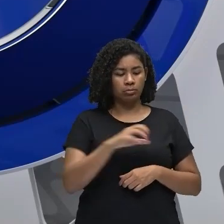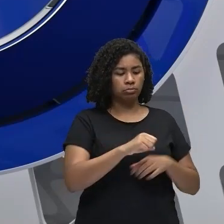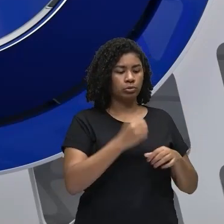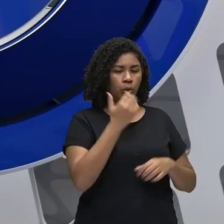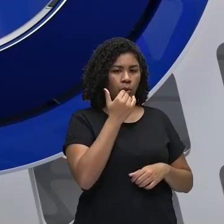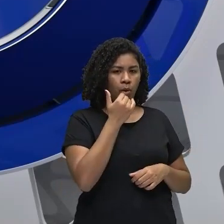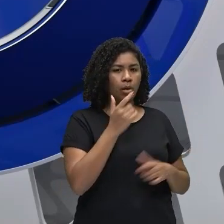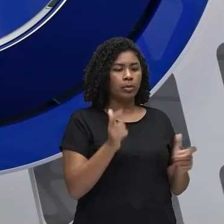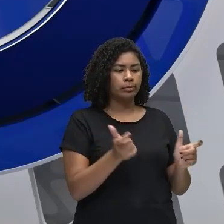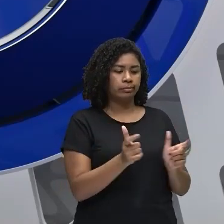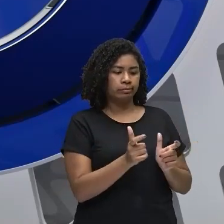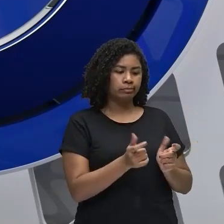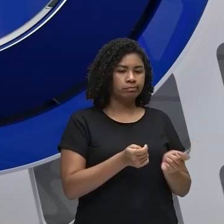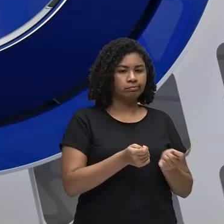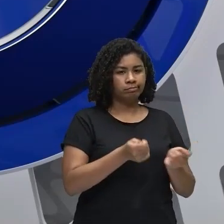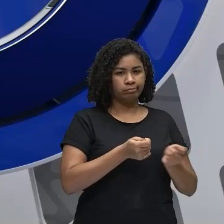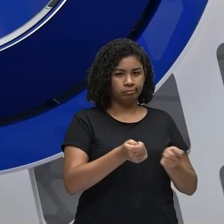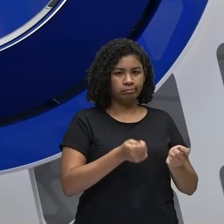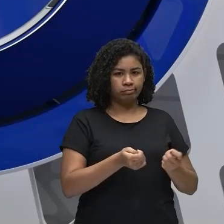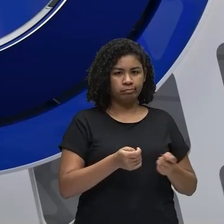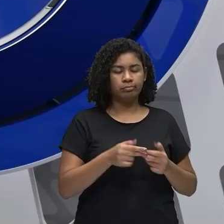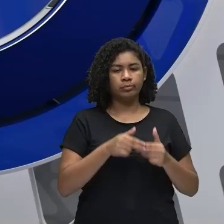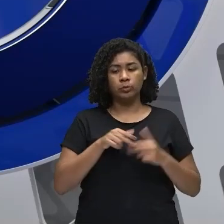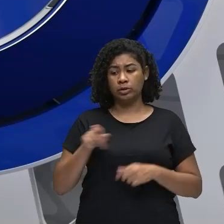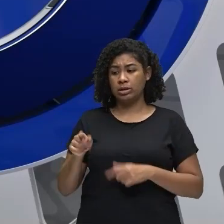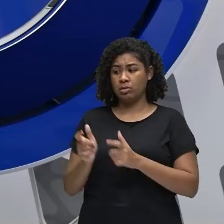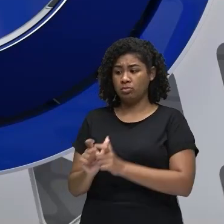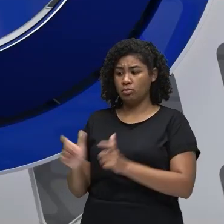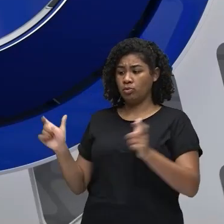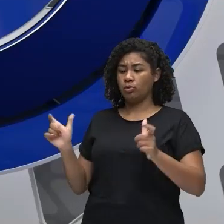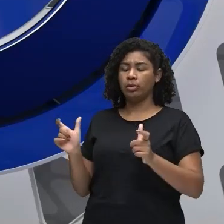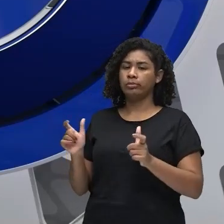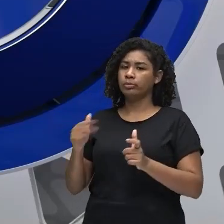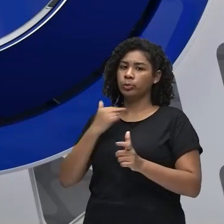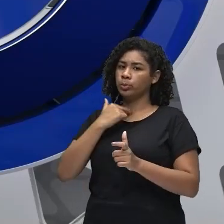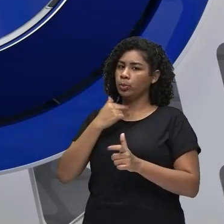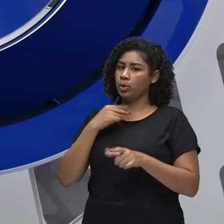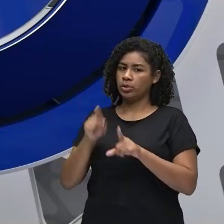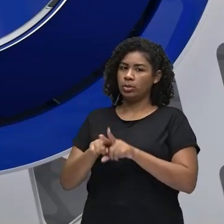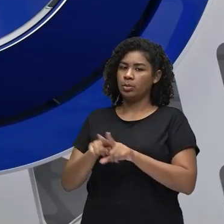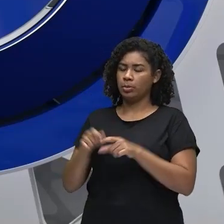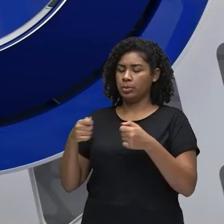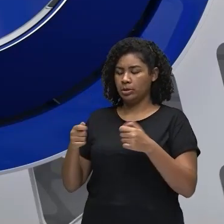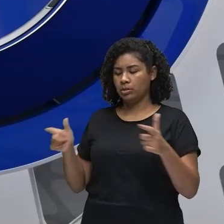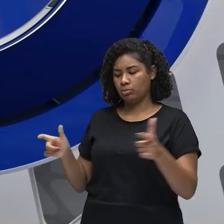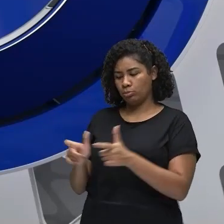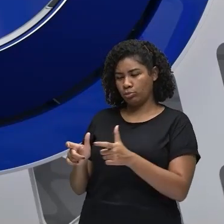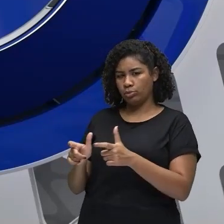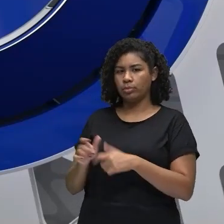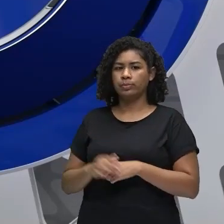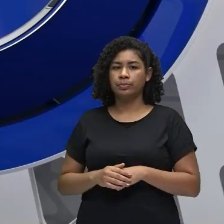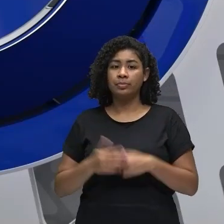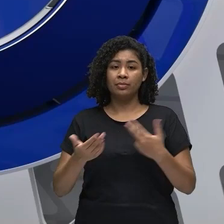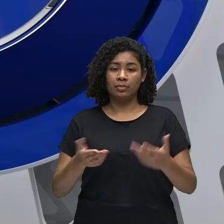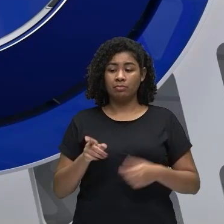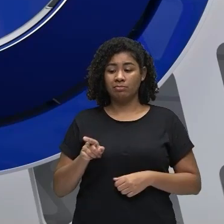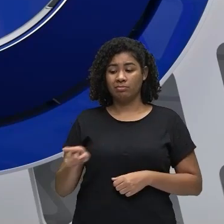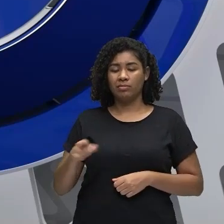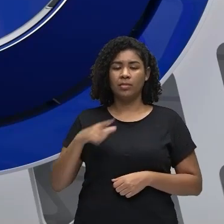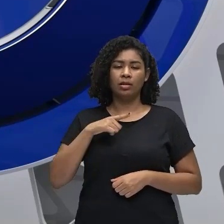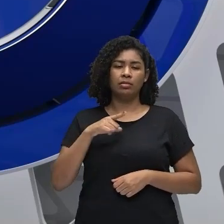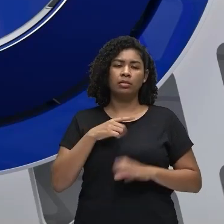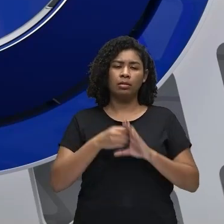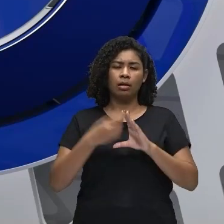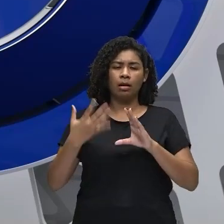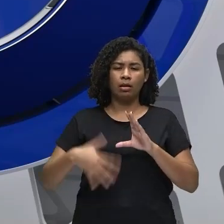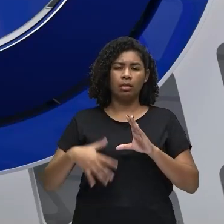ter superpopulação, senão não vai restar nada pela frente. E os predadores, eles têm algumas